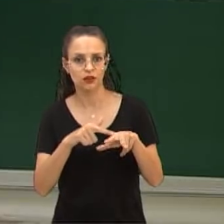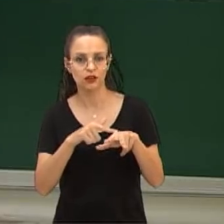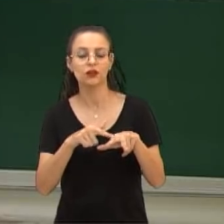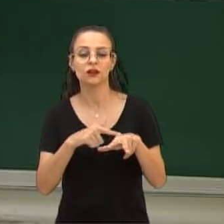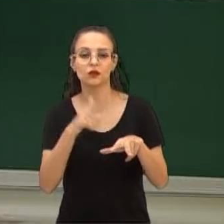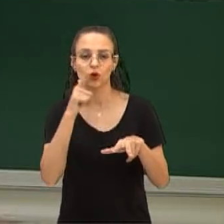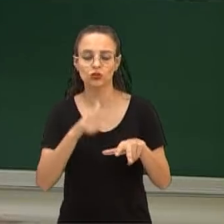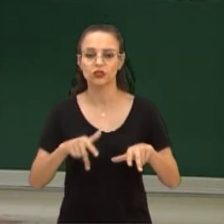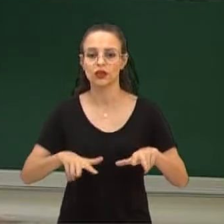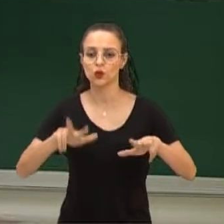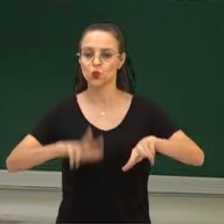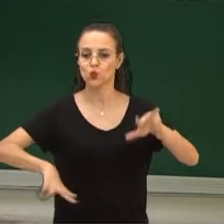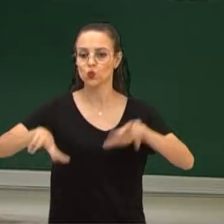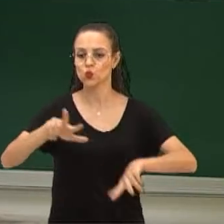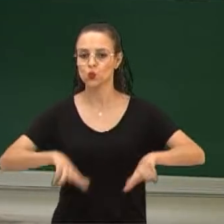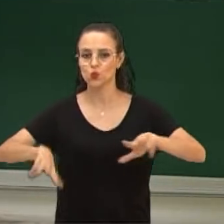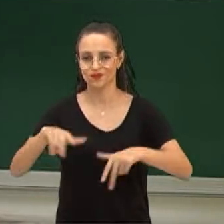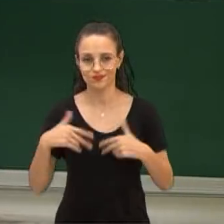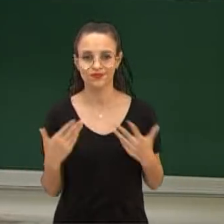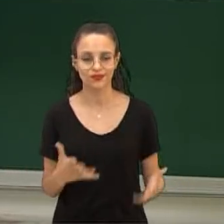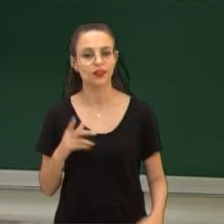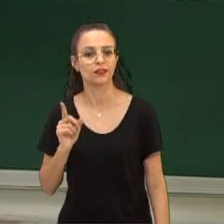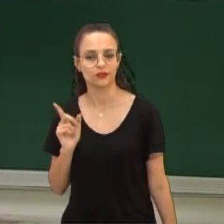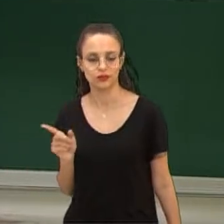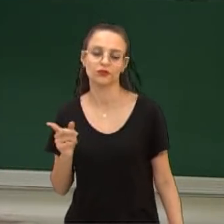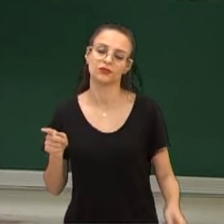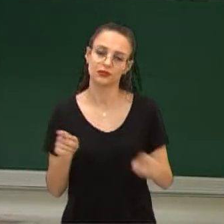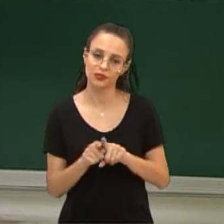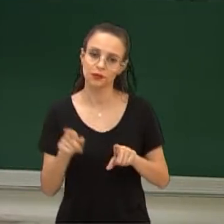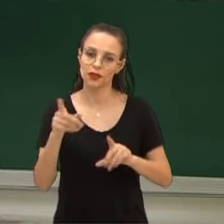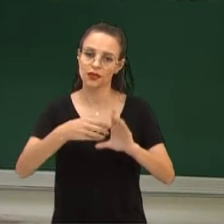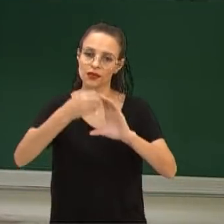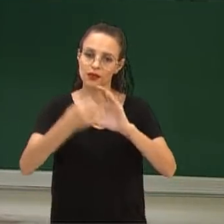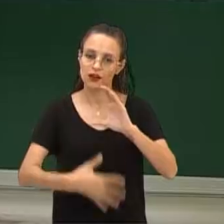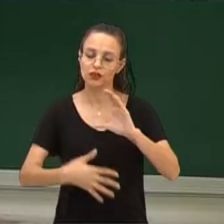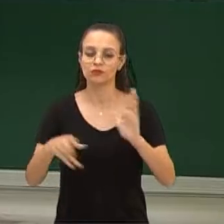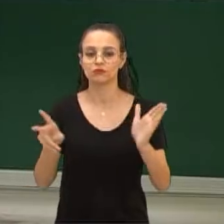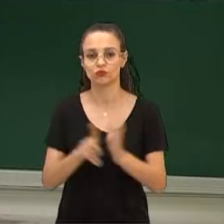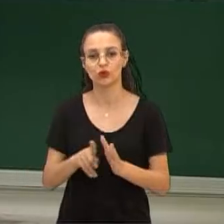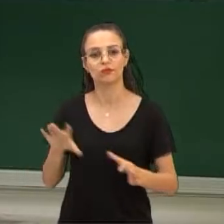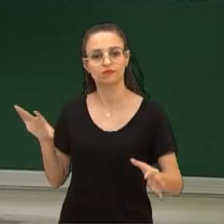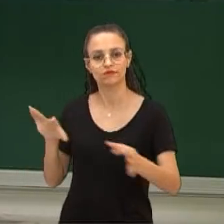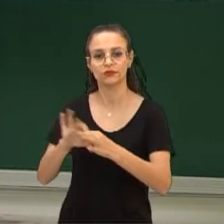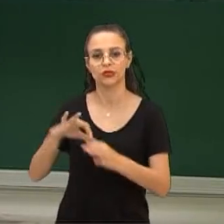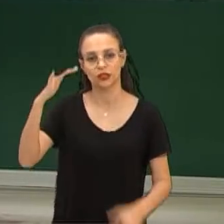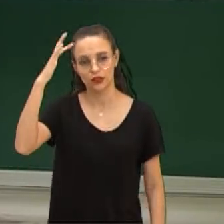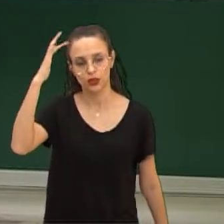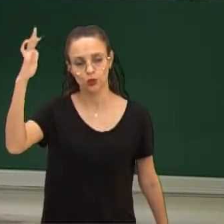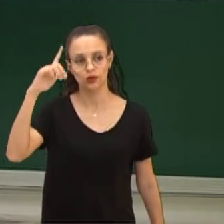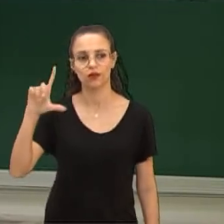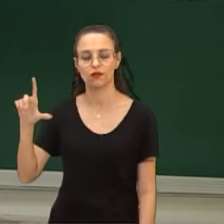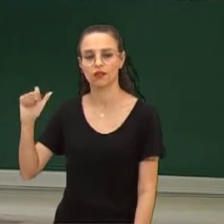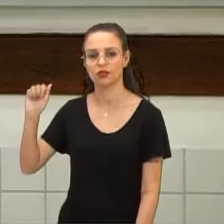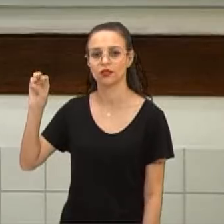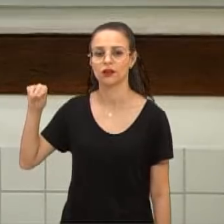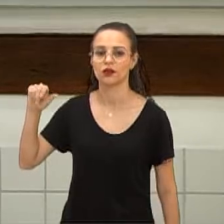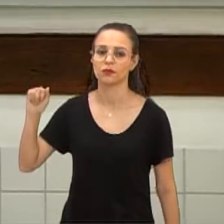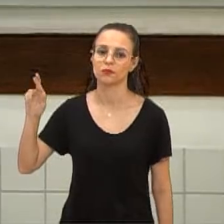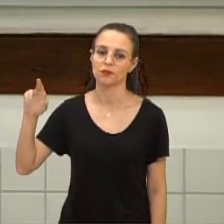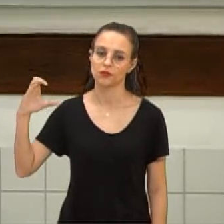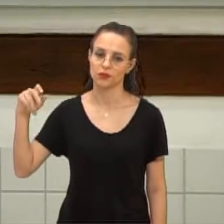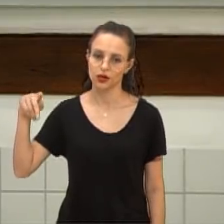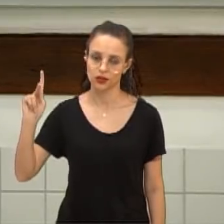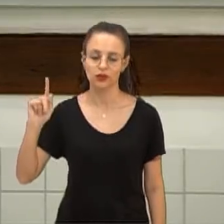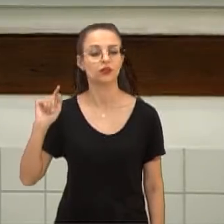movimento de natação. Isso também é característico da ideia do lamarquismo, uma adaptação frente a uma